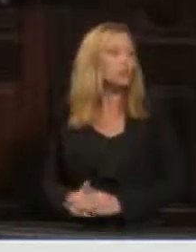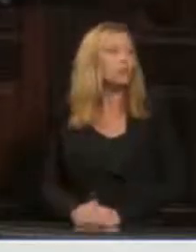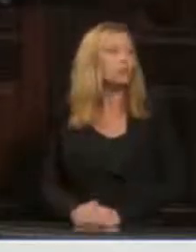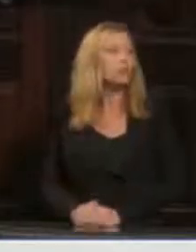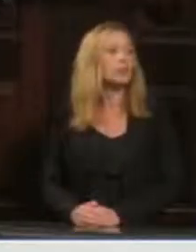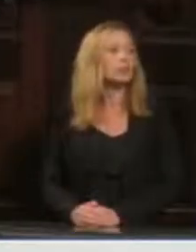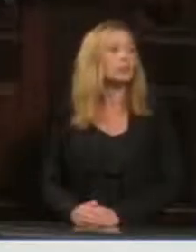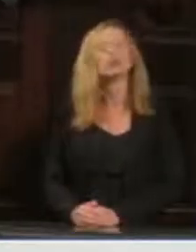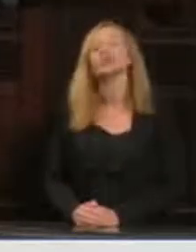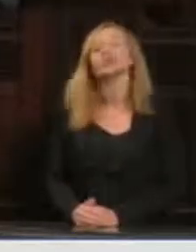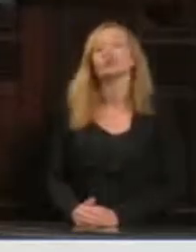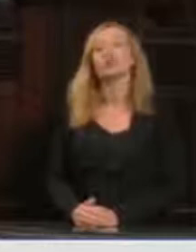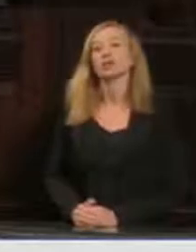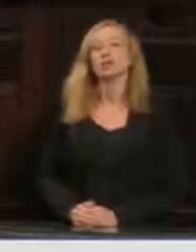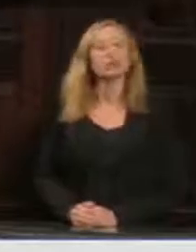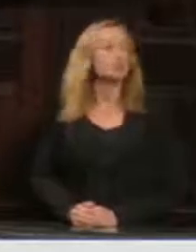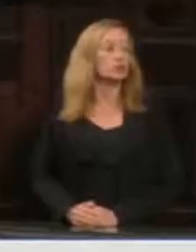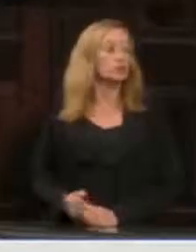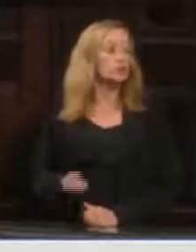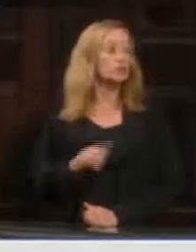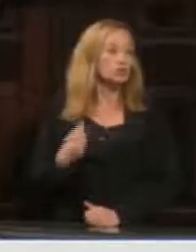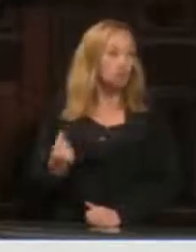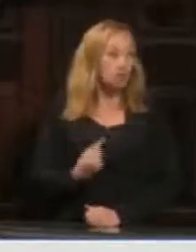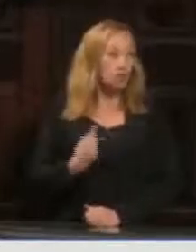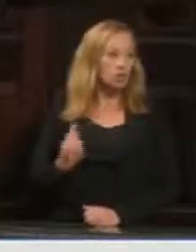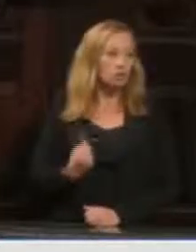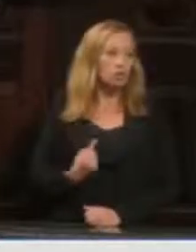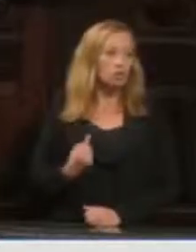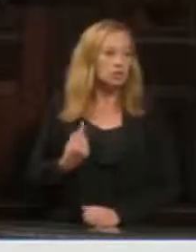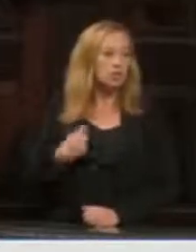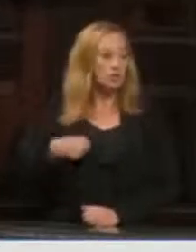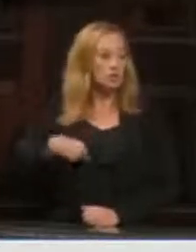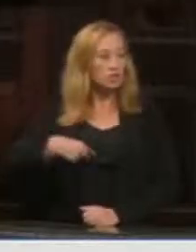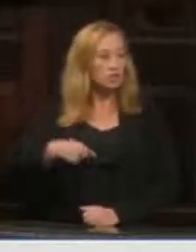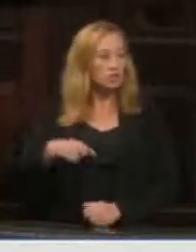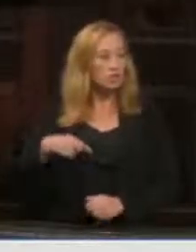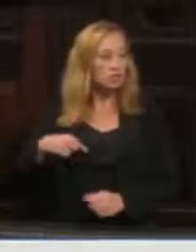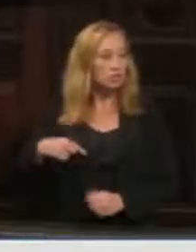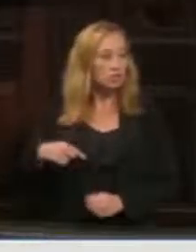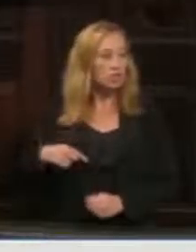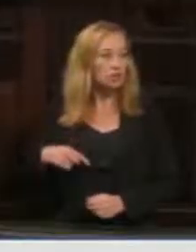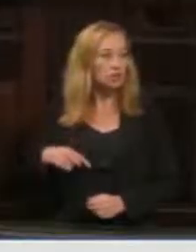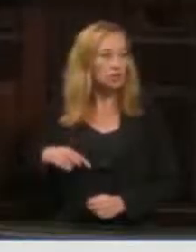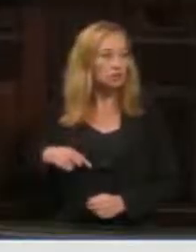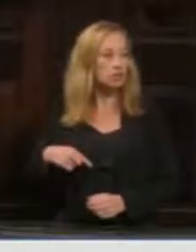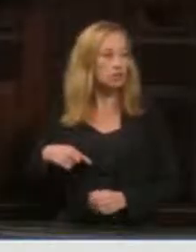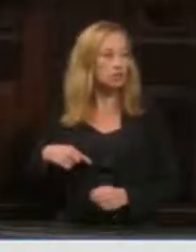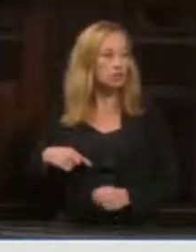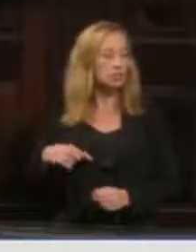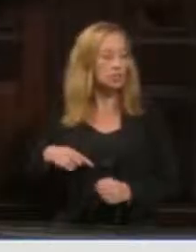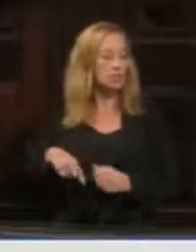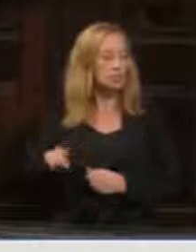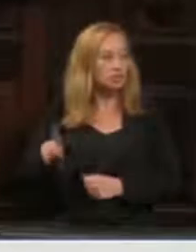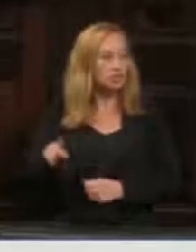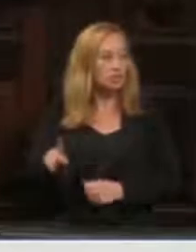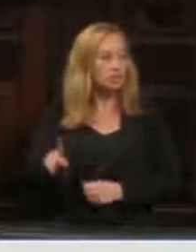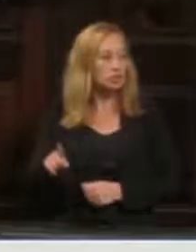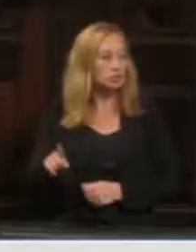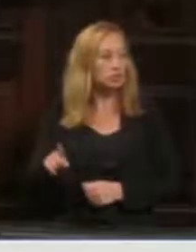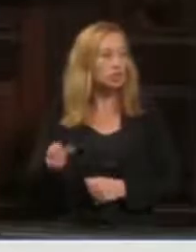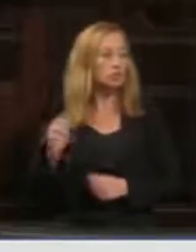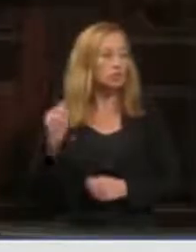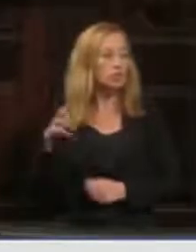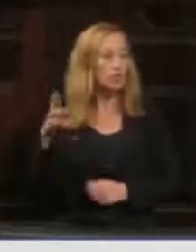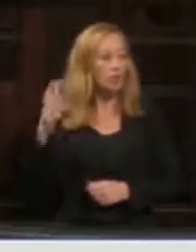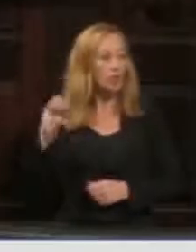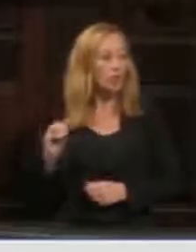Arco Metropolitano, nós que passamos pelo Arco Metropolitano, nem sequer o secretário de